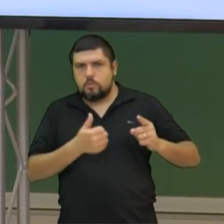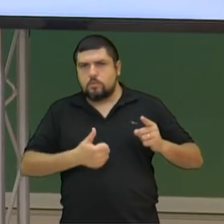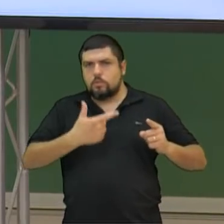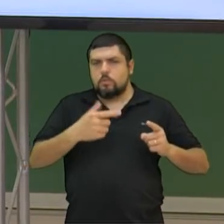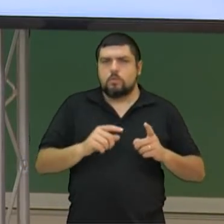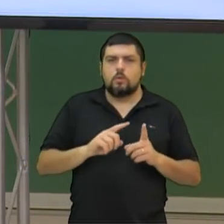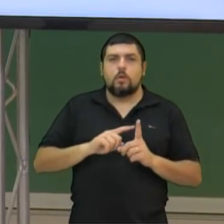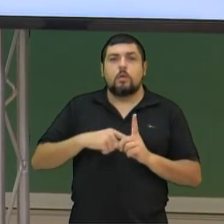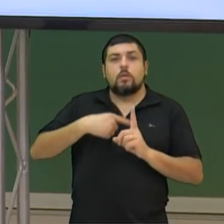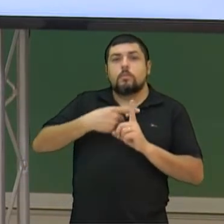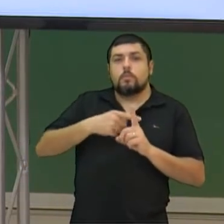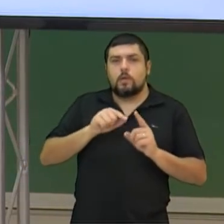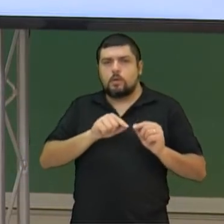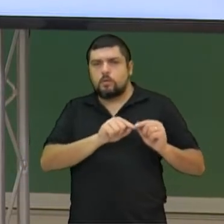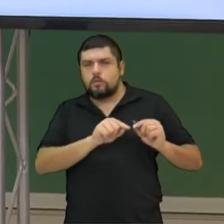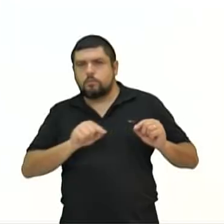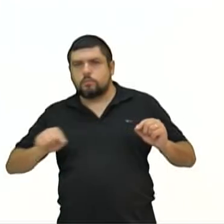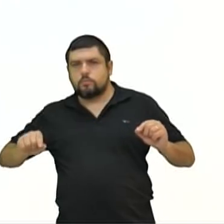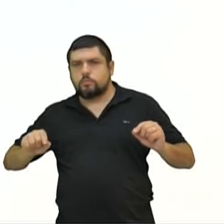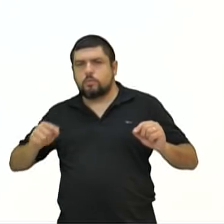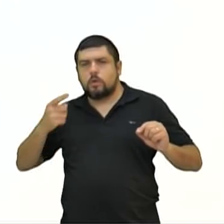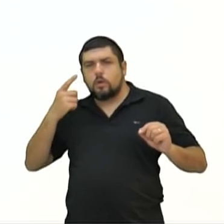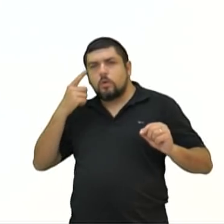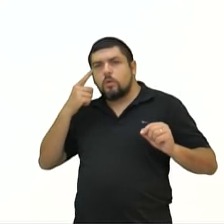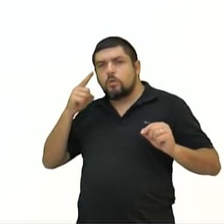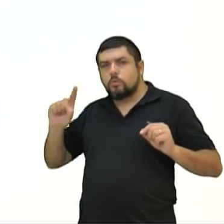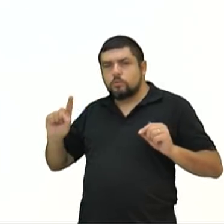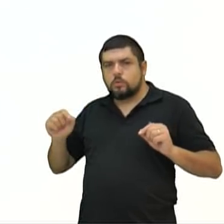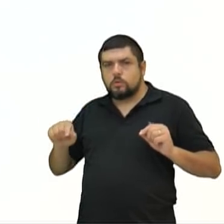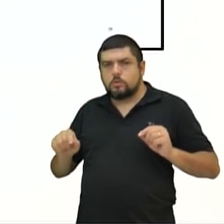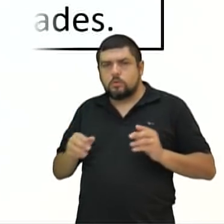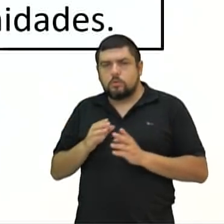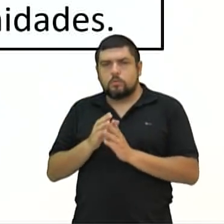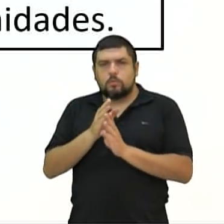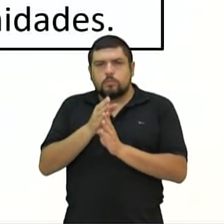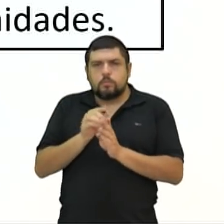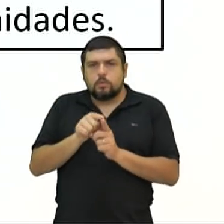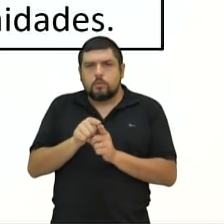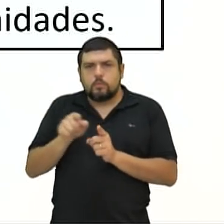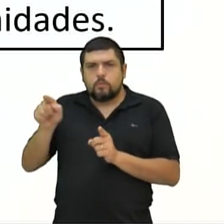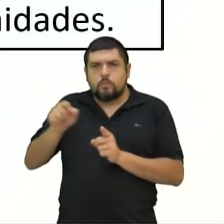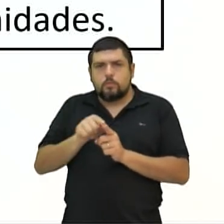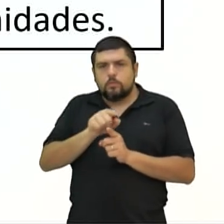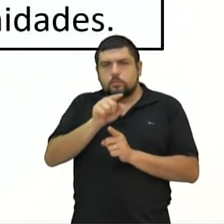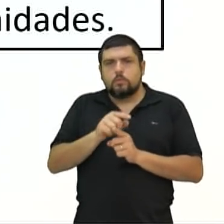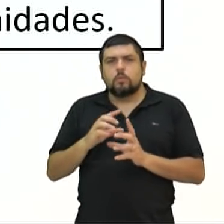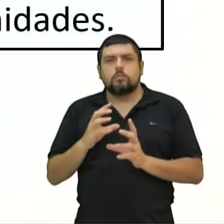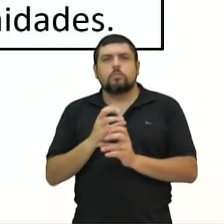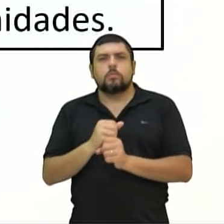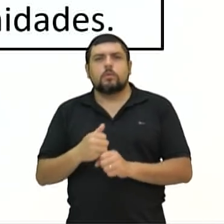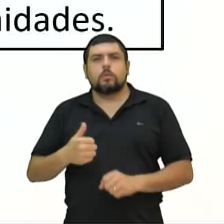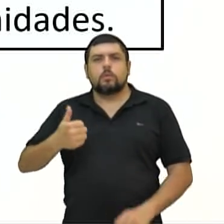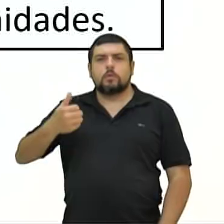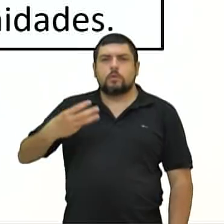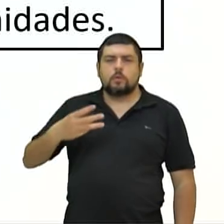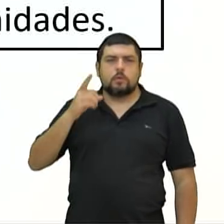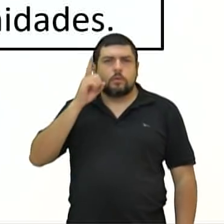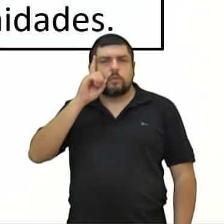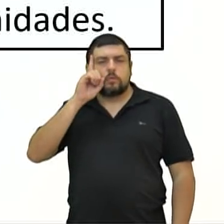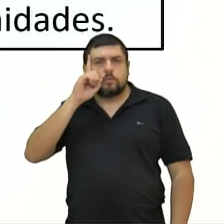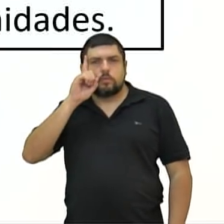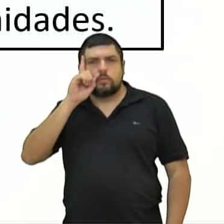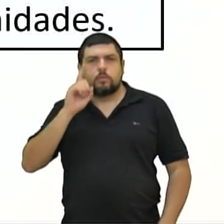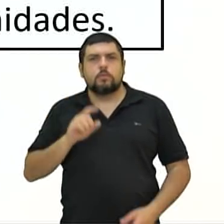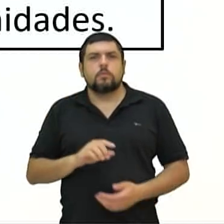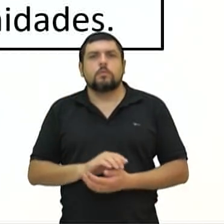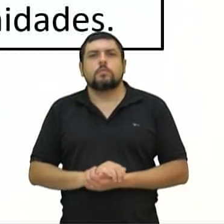mais este um dia aqui do segundo período. Então, somando tudo, nós temos 13 dias. Em 13 dias foram